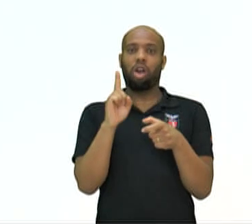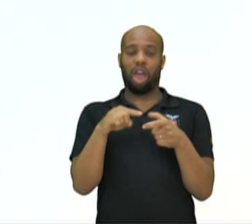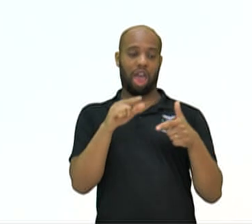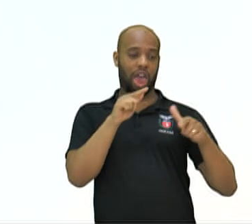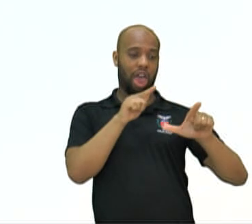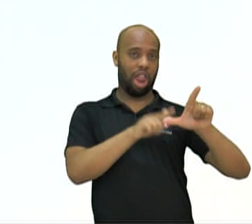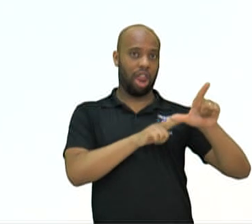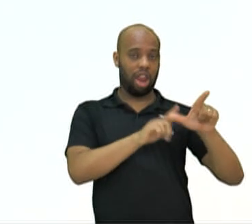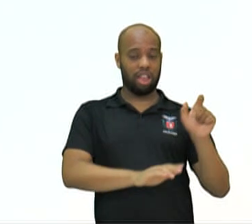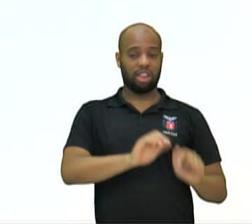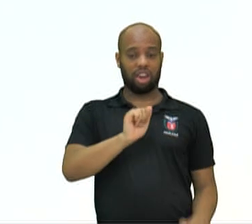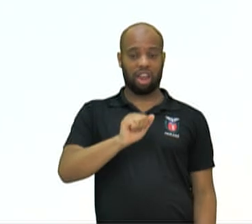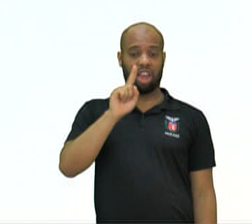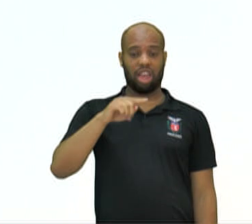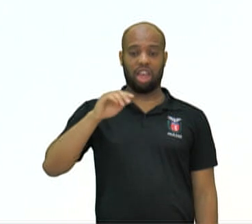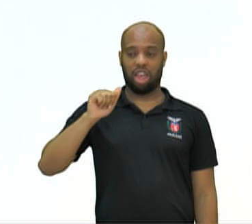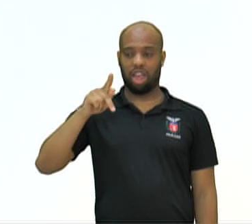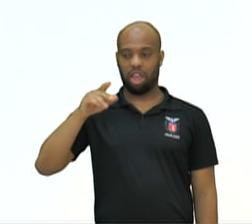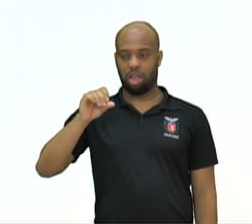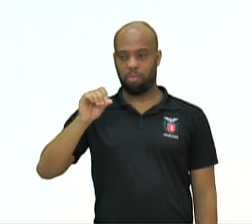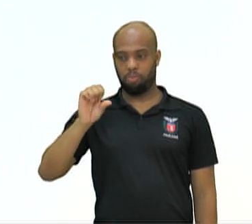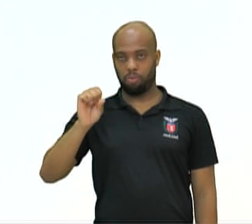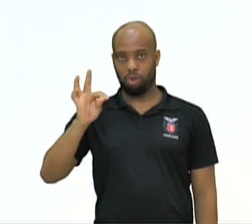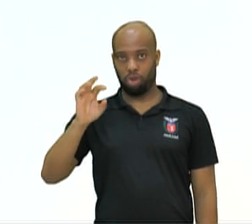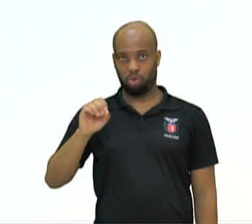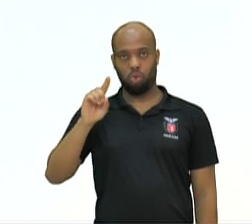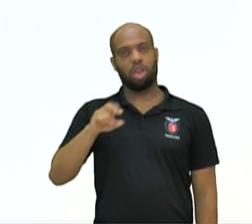A, que é o aposto, você acertou.